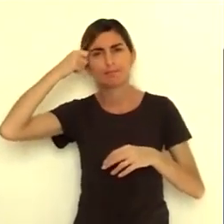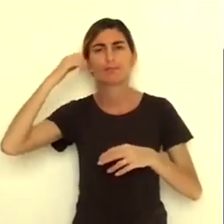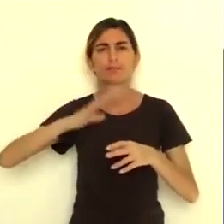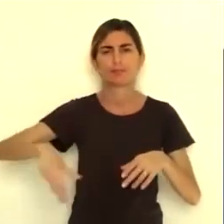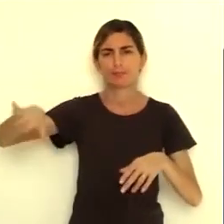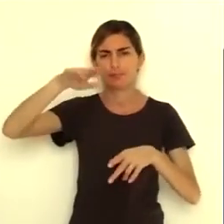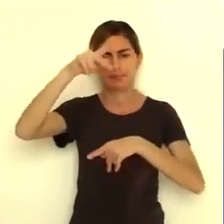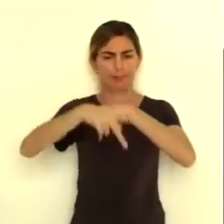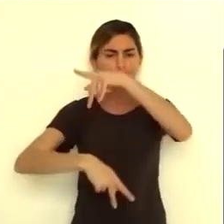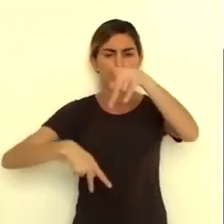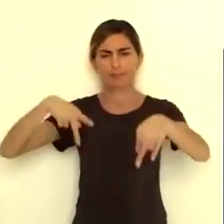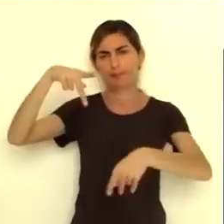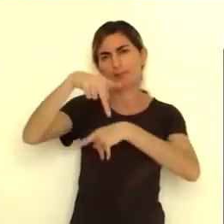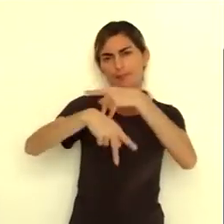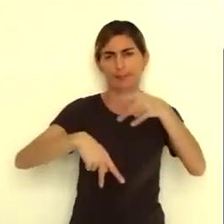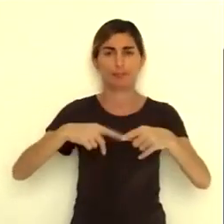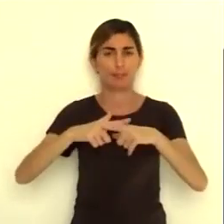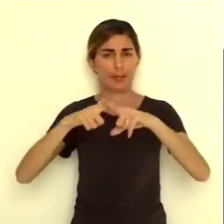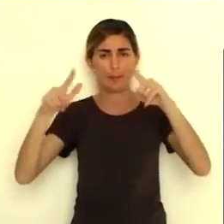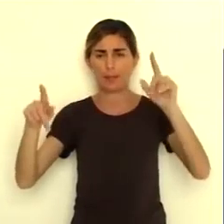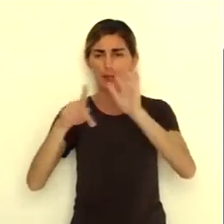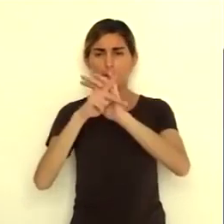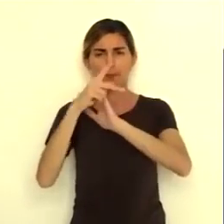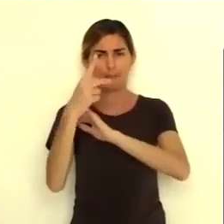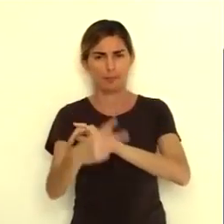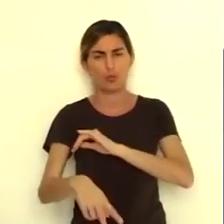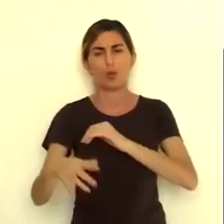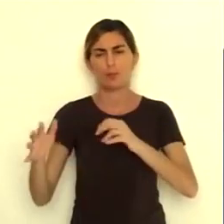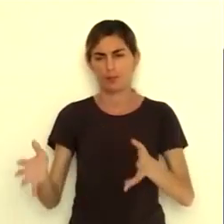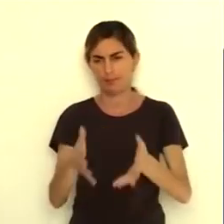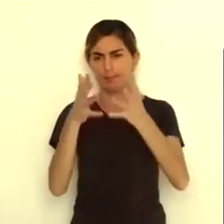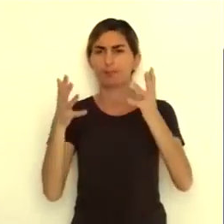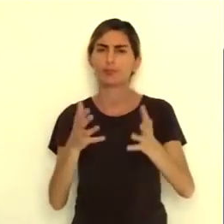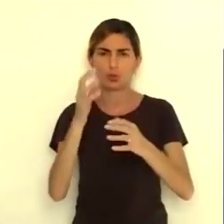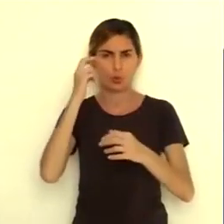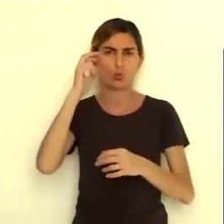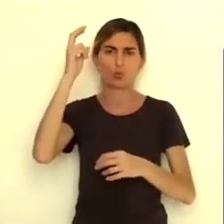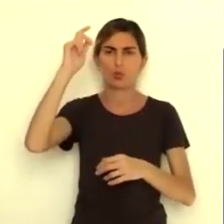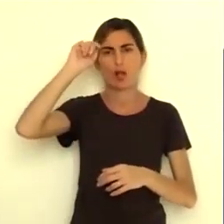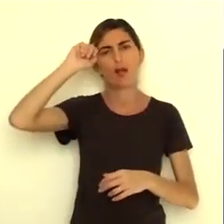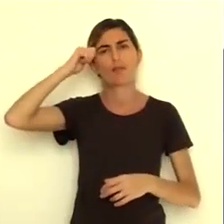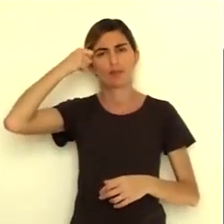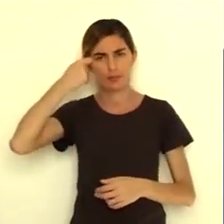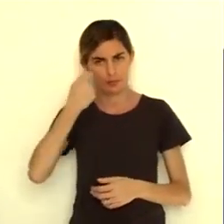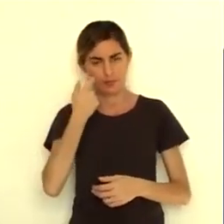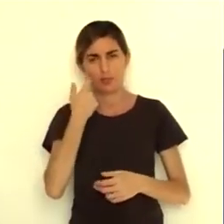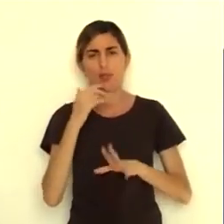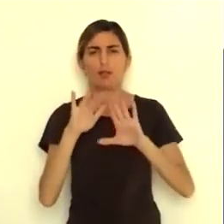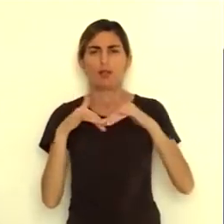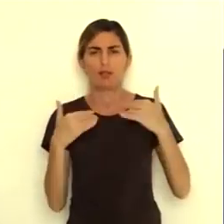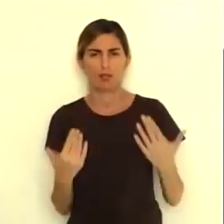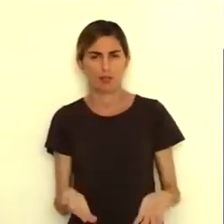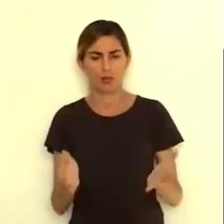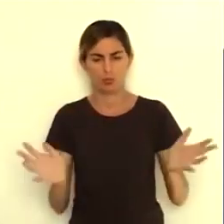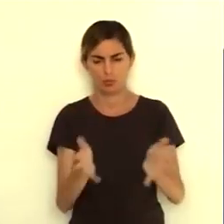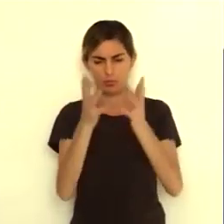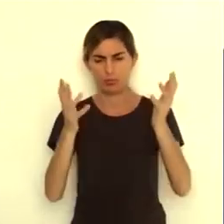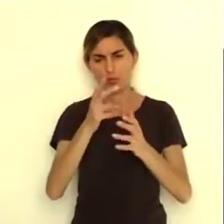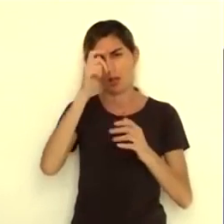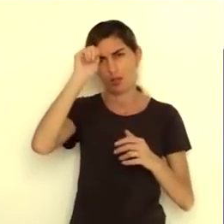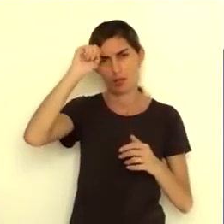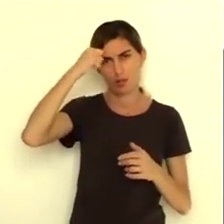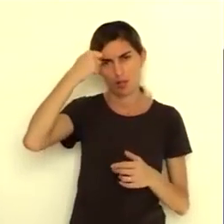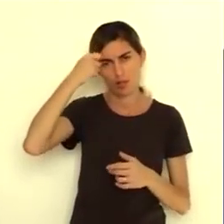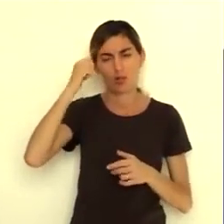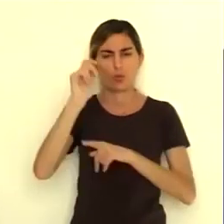como um todo, pela população como um todo, mas são especificamente de contribuição cultural africana. Então, a contribuição